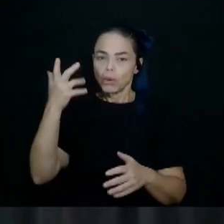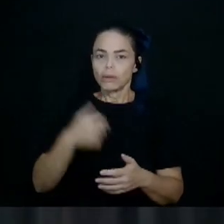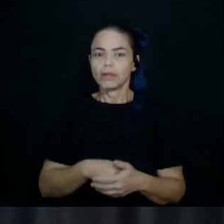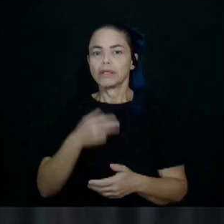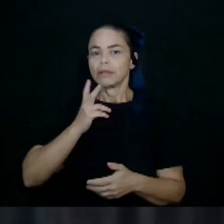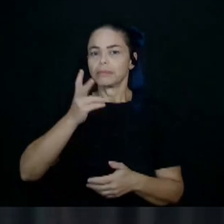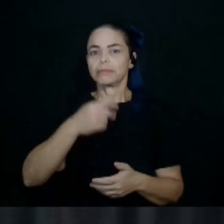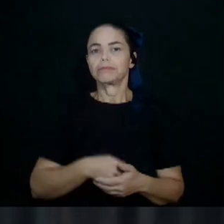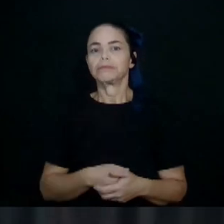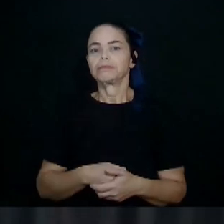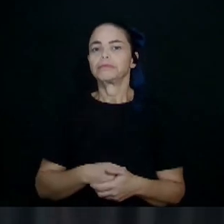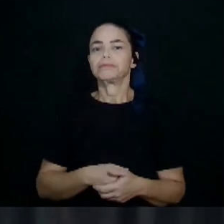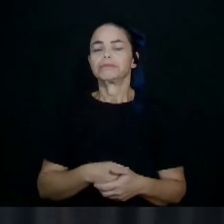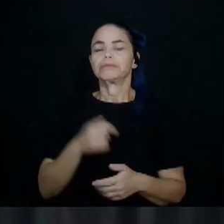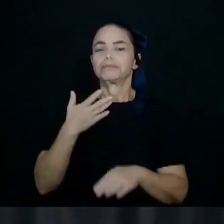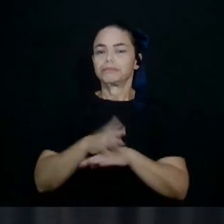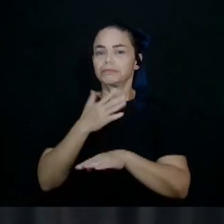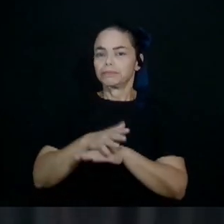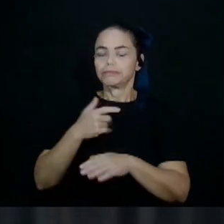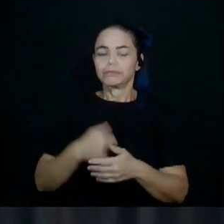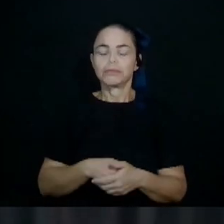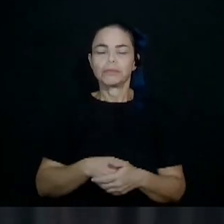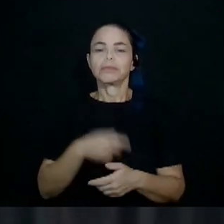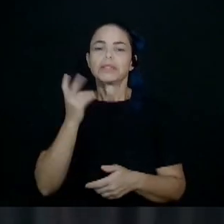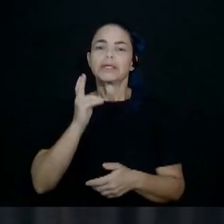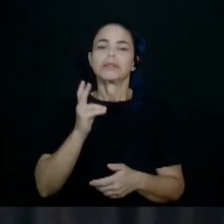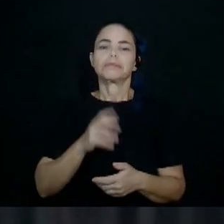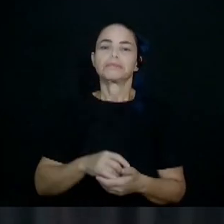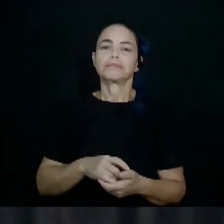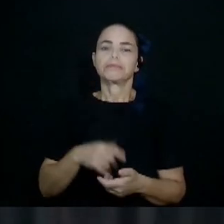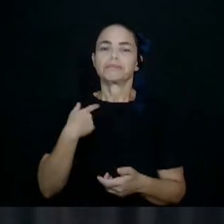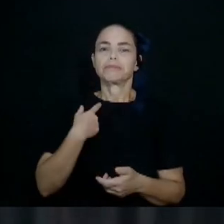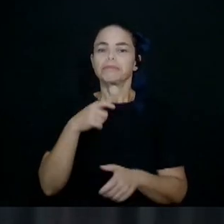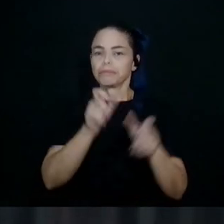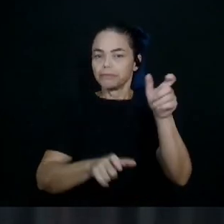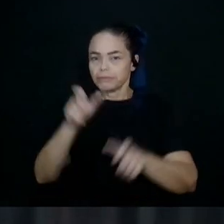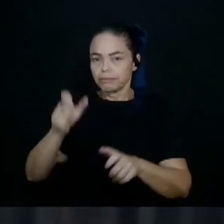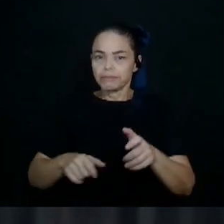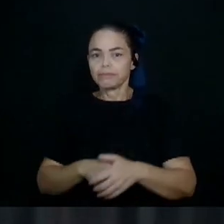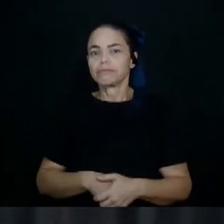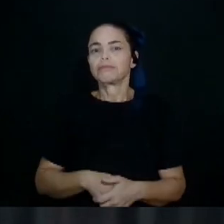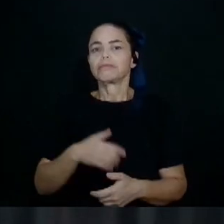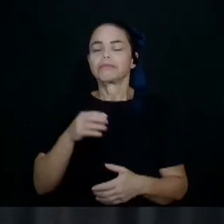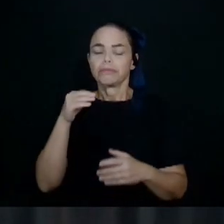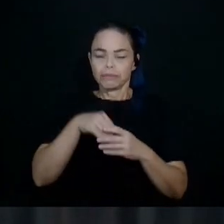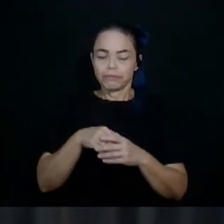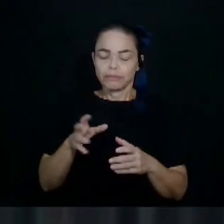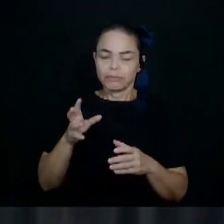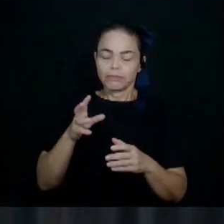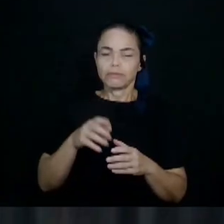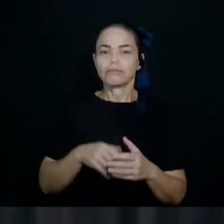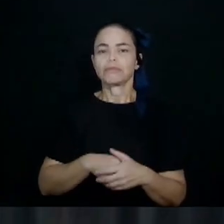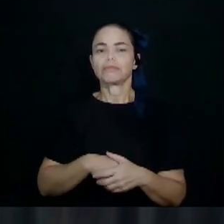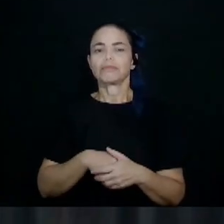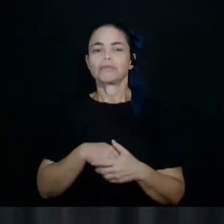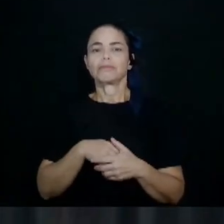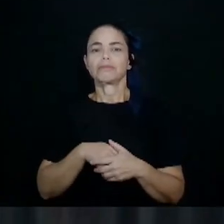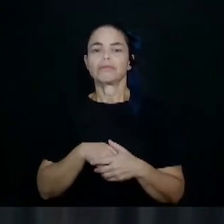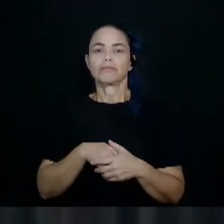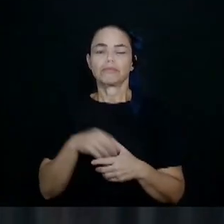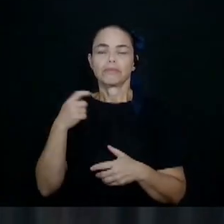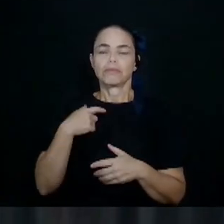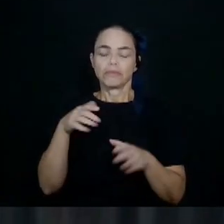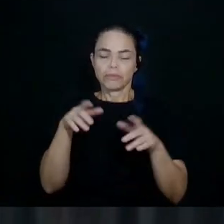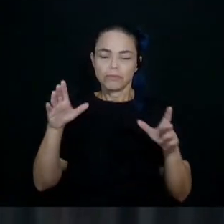com muito mais frequência do que a gente imagina. Olha só. Né? Tanto é que são pessoas que elas guardam para si, né? Então fica ali dentro do espaço